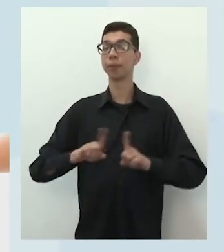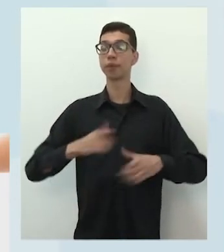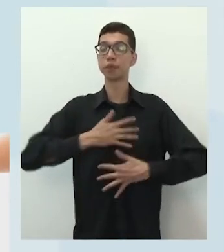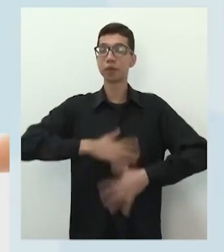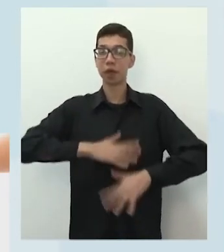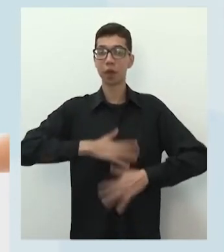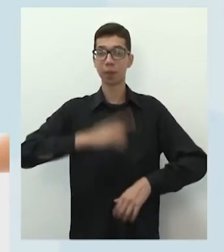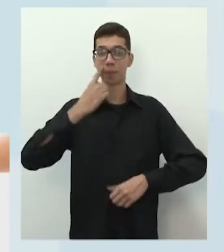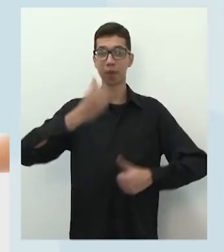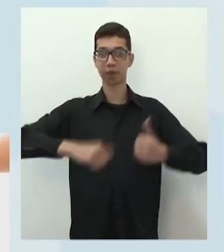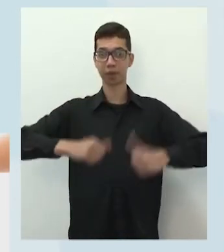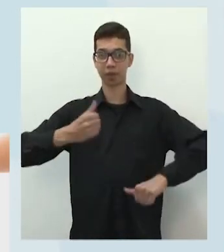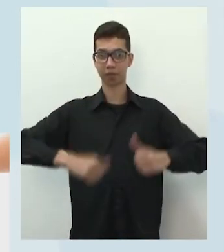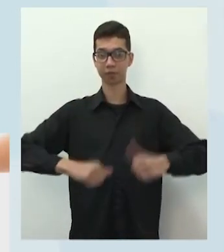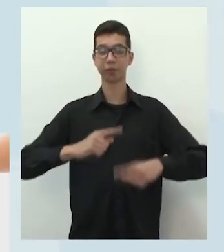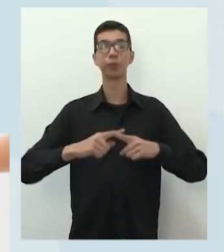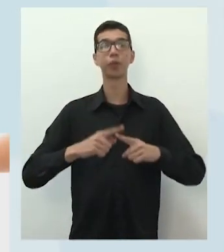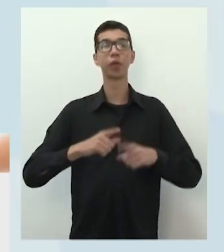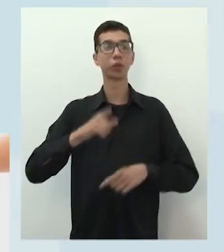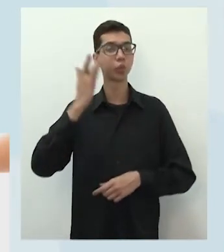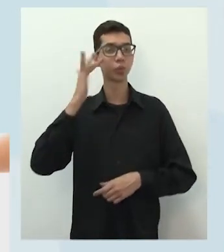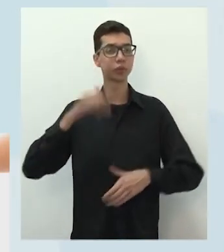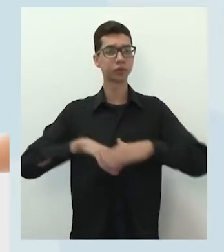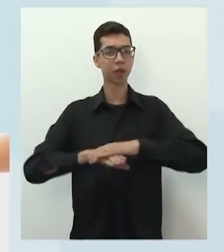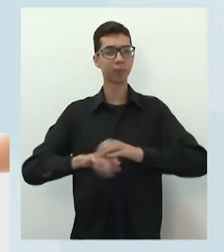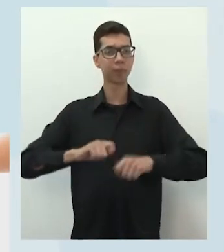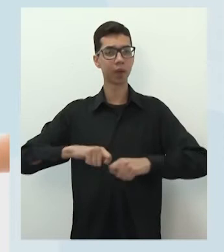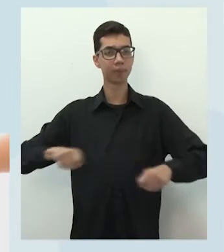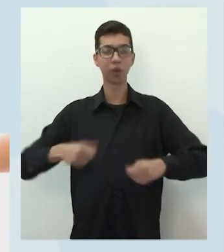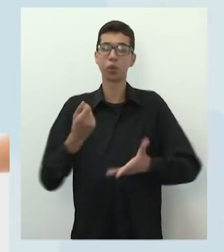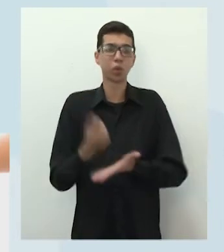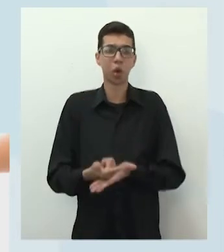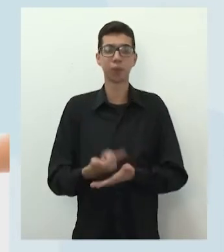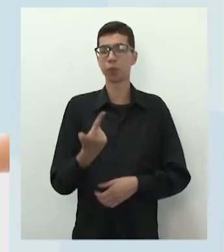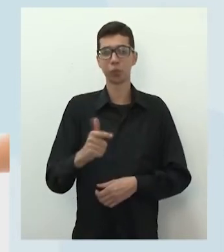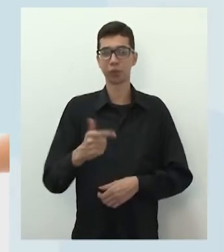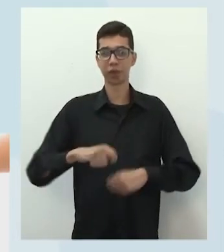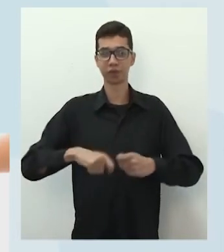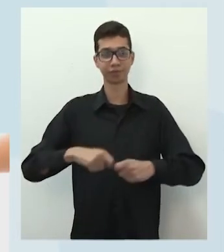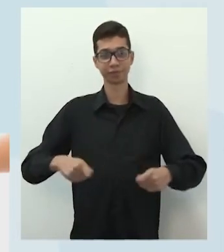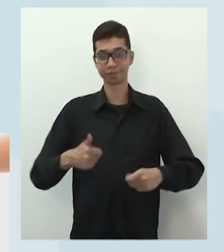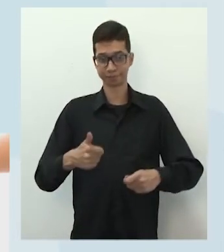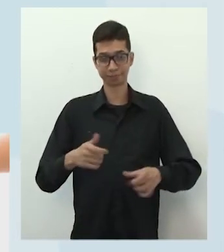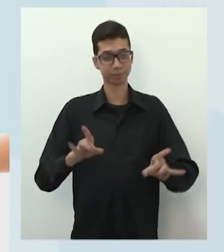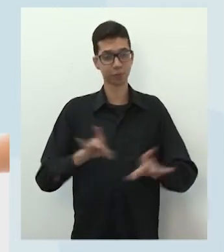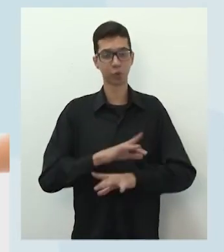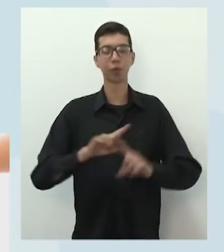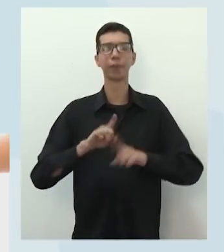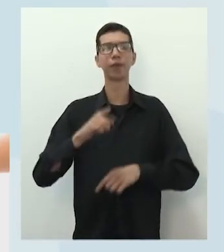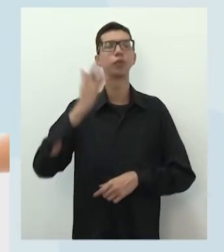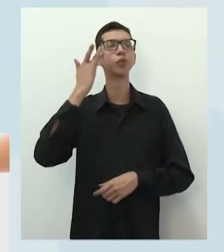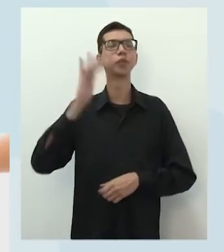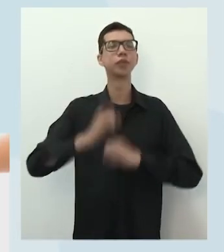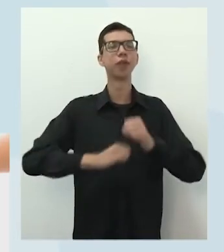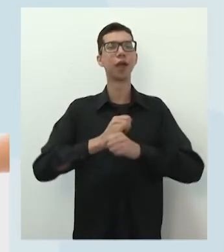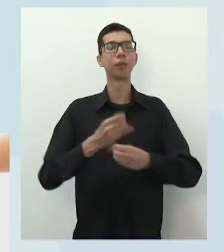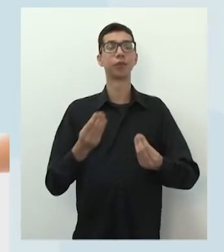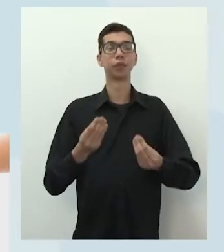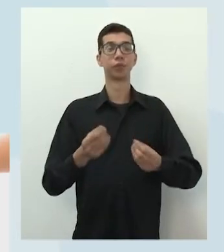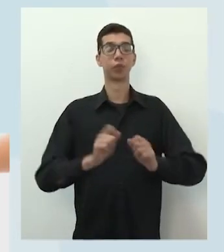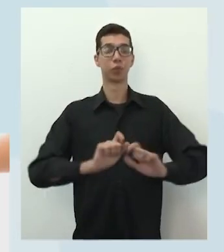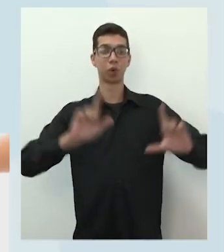Não é uma habilidade que muda a tua vida. A habilidade que talvez vai mudar a tua vida é se você sabe mexer no computador. É se você sabe